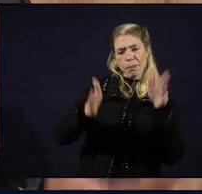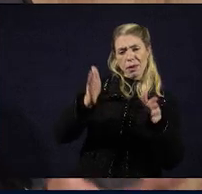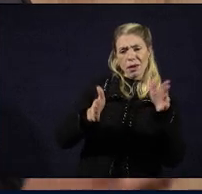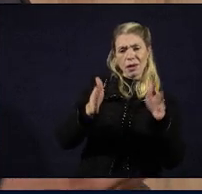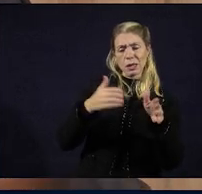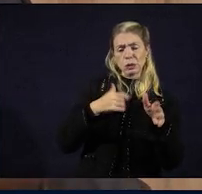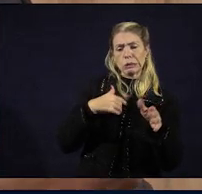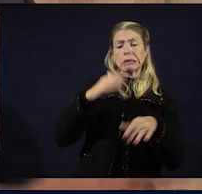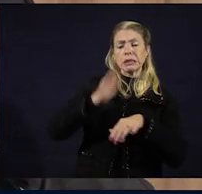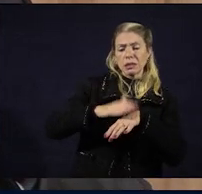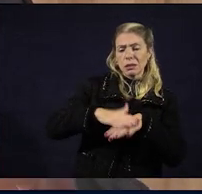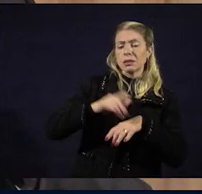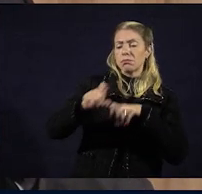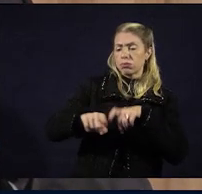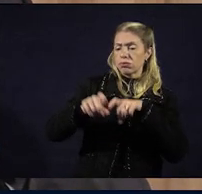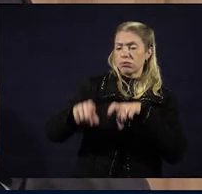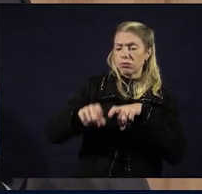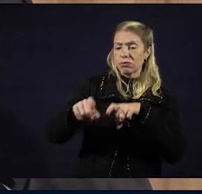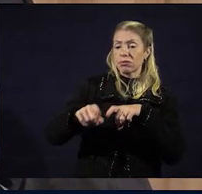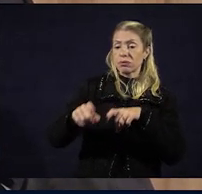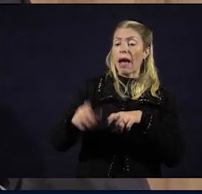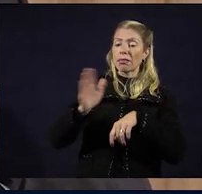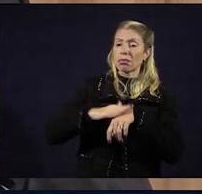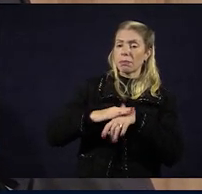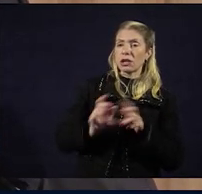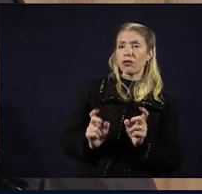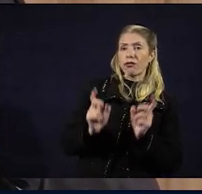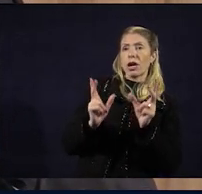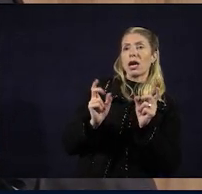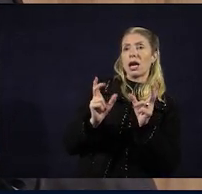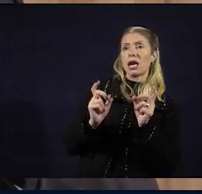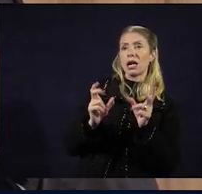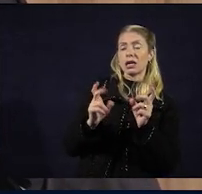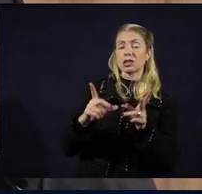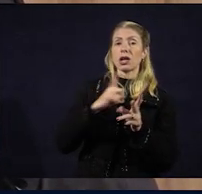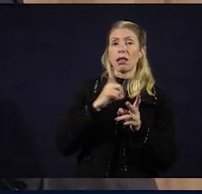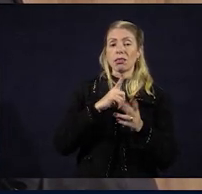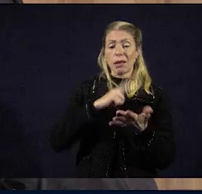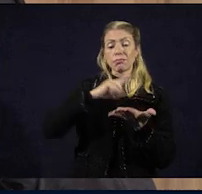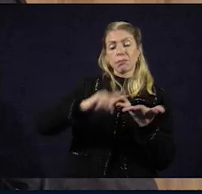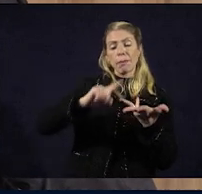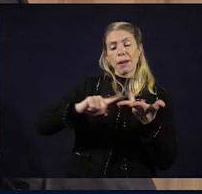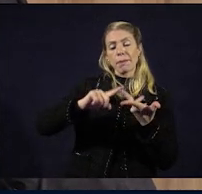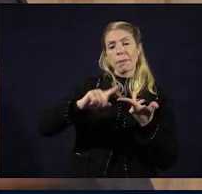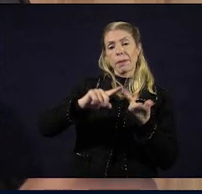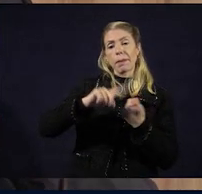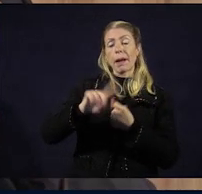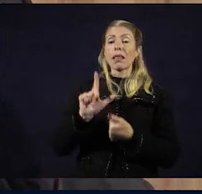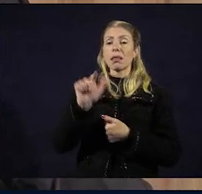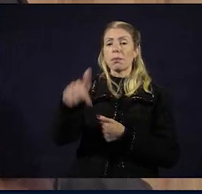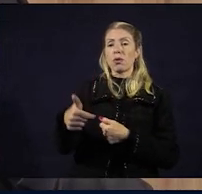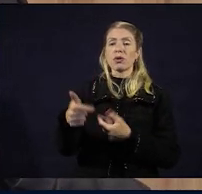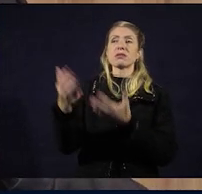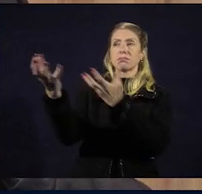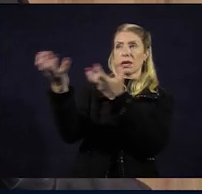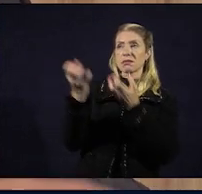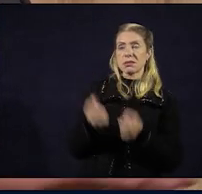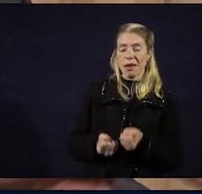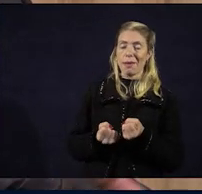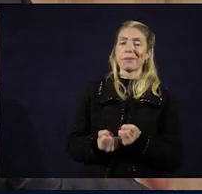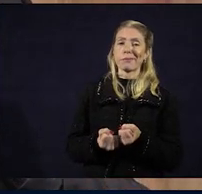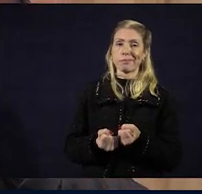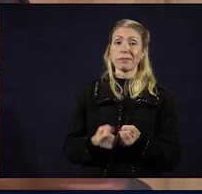um período que eu sou armazeno aí um período que eu vendo um período faça pós-venda então